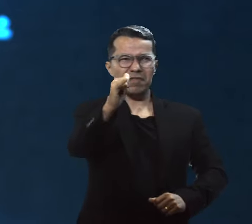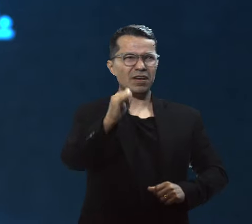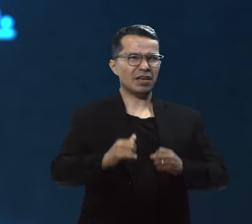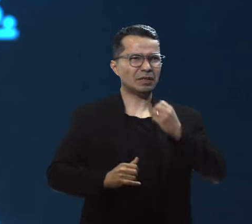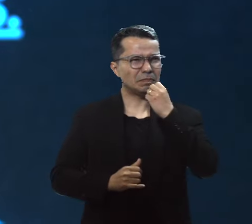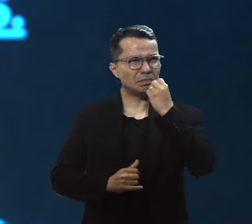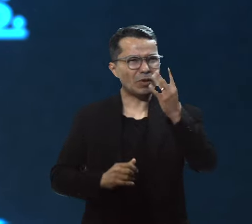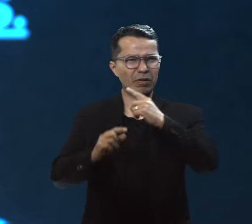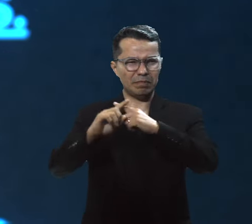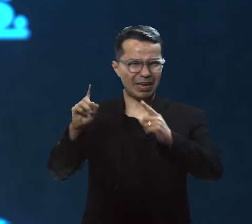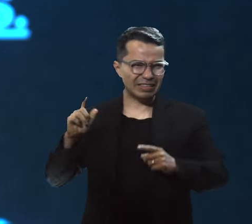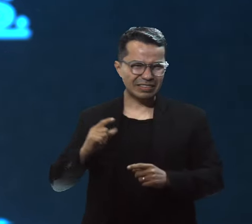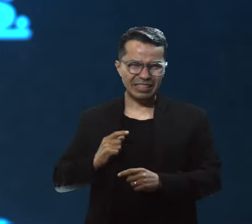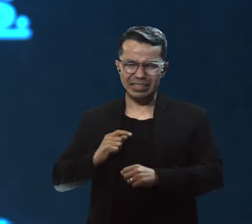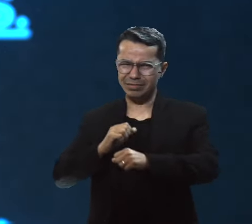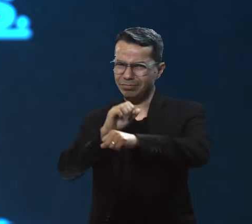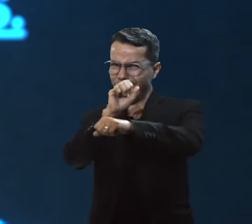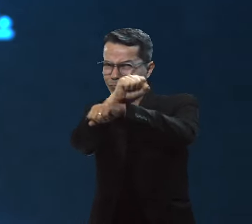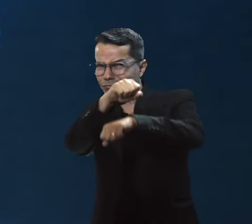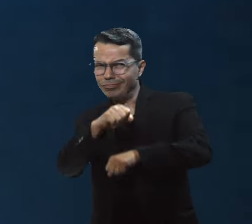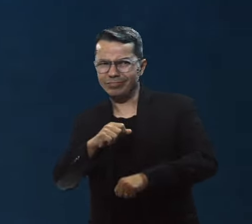foi enganado.